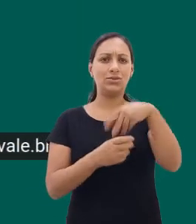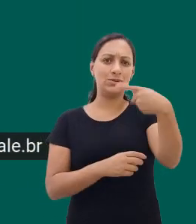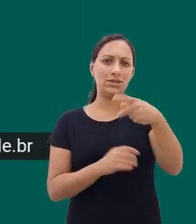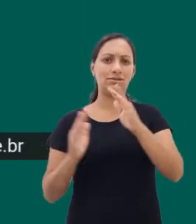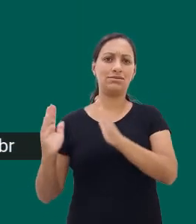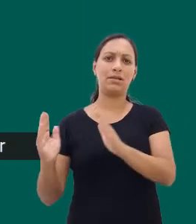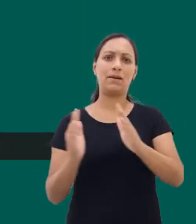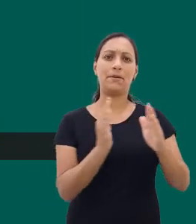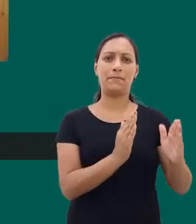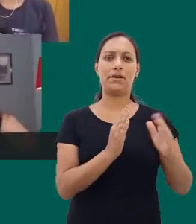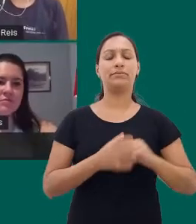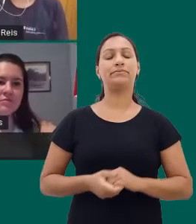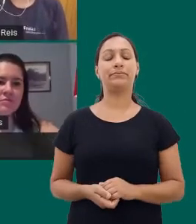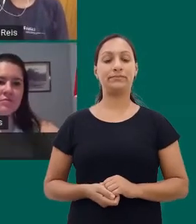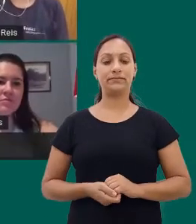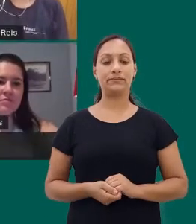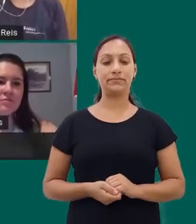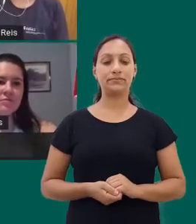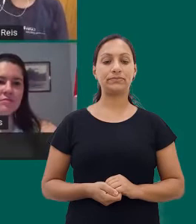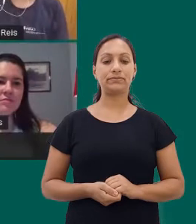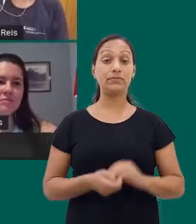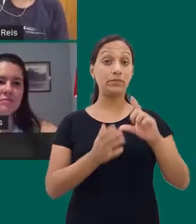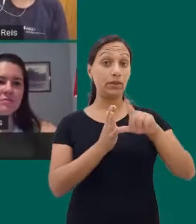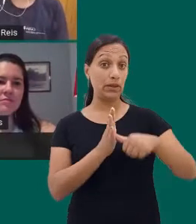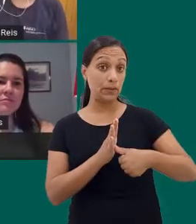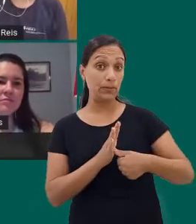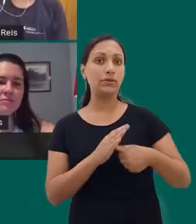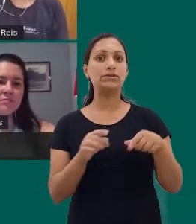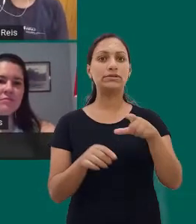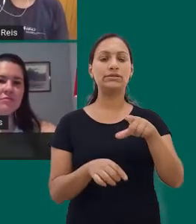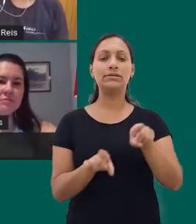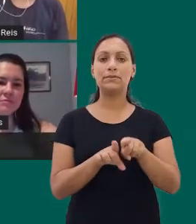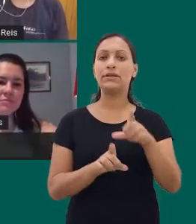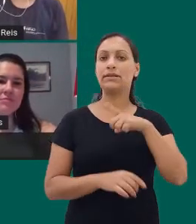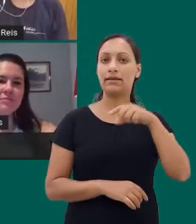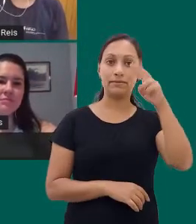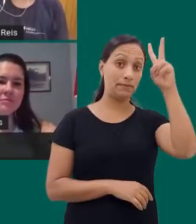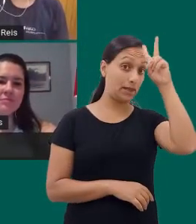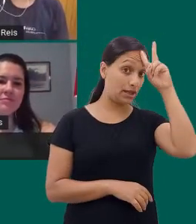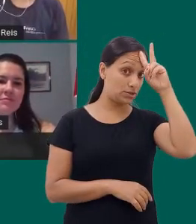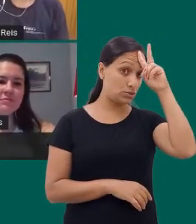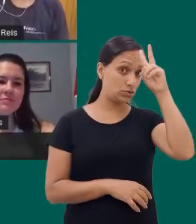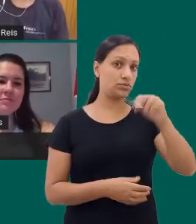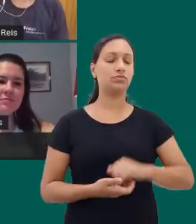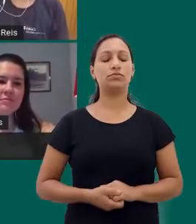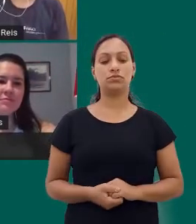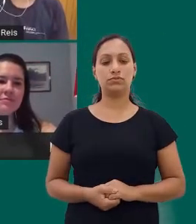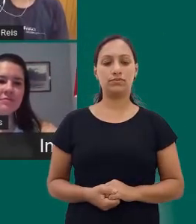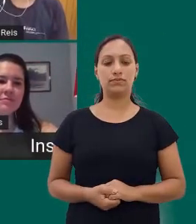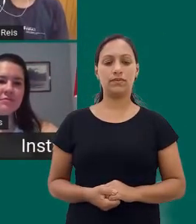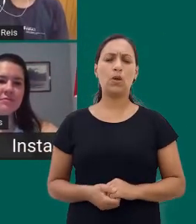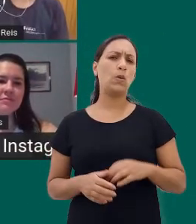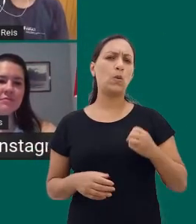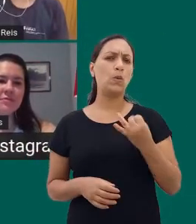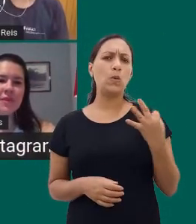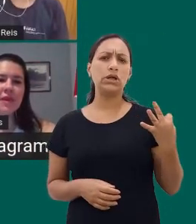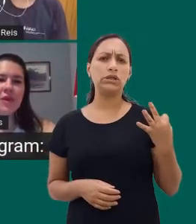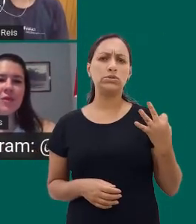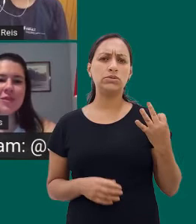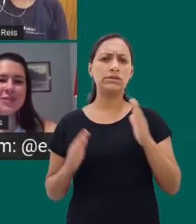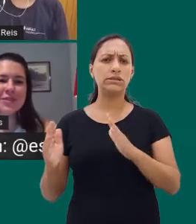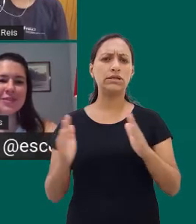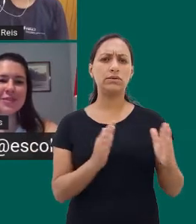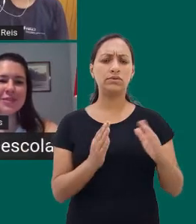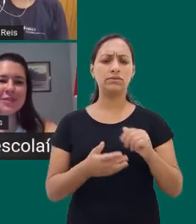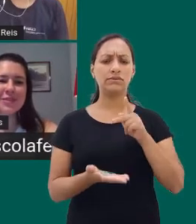né? E depois tem o ensino médio daí. Quantos ciclos? Isso. Ou é um só? Na